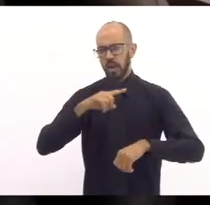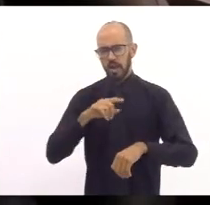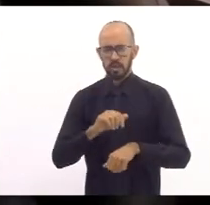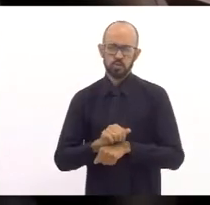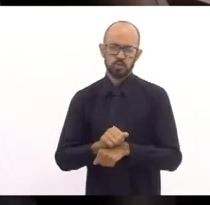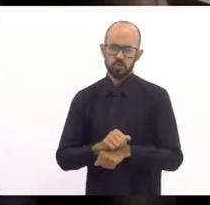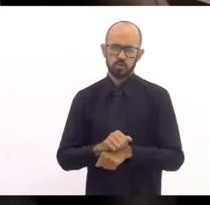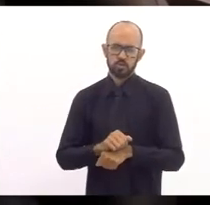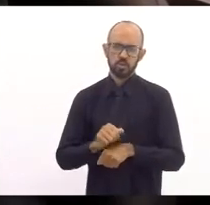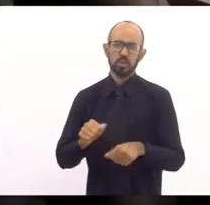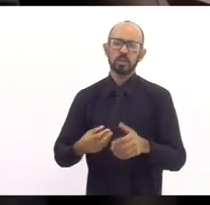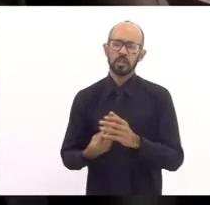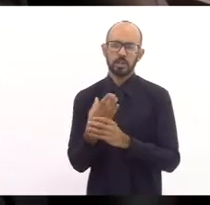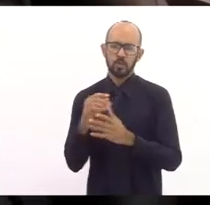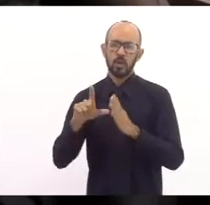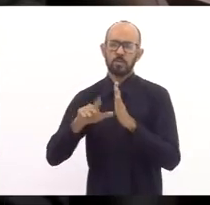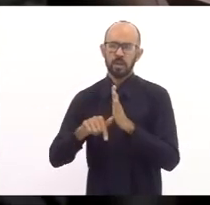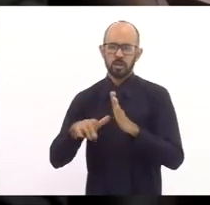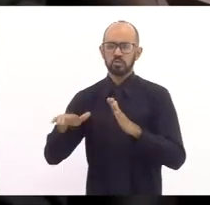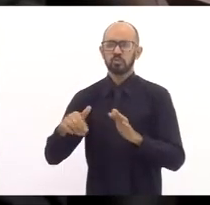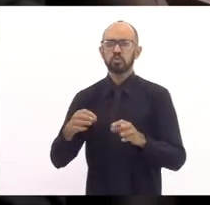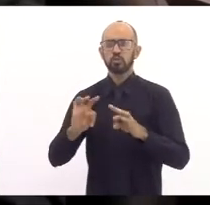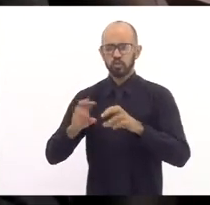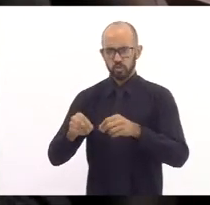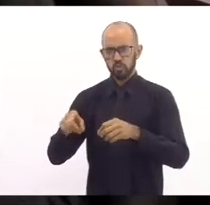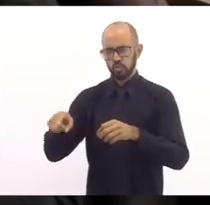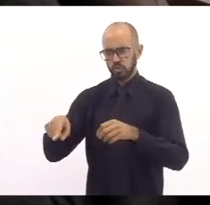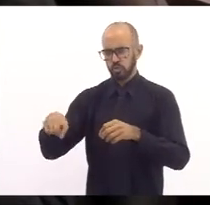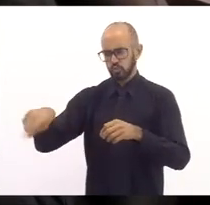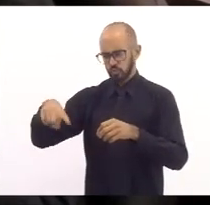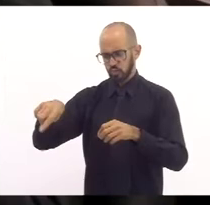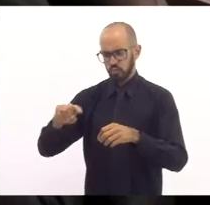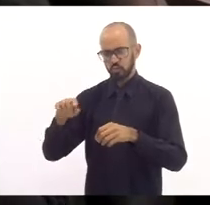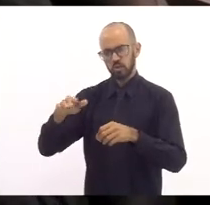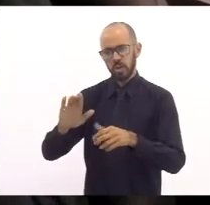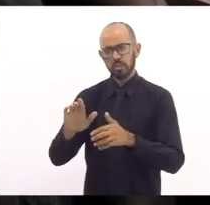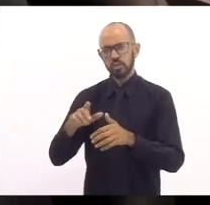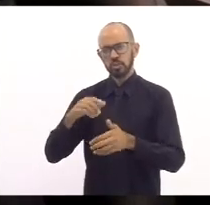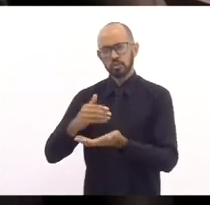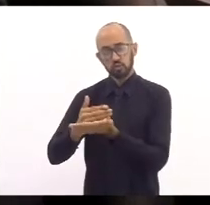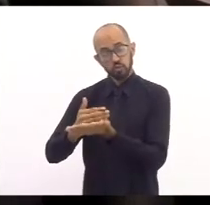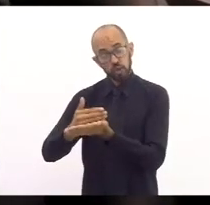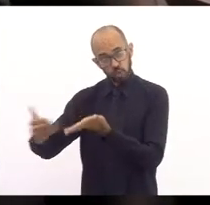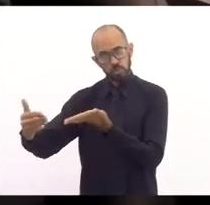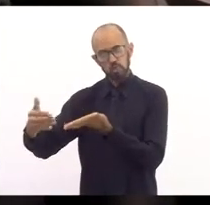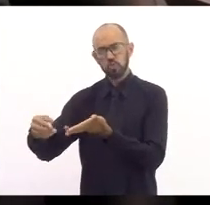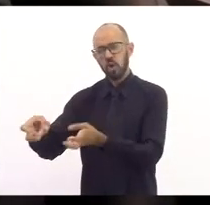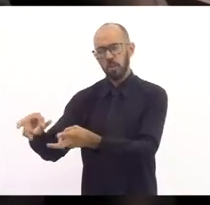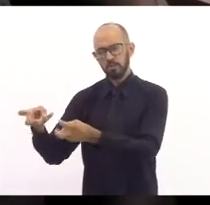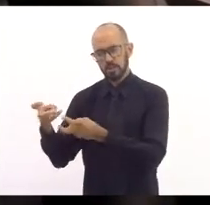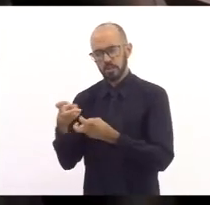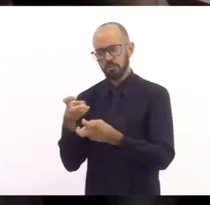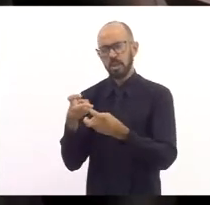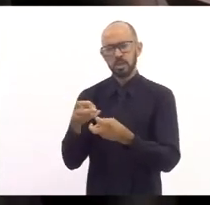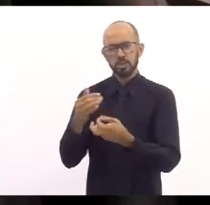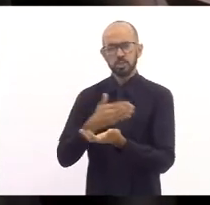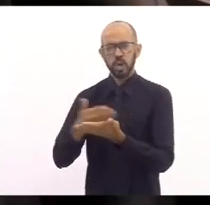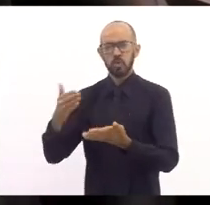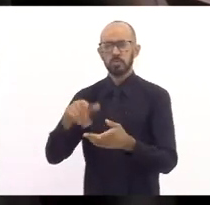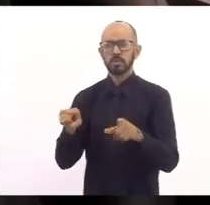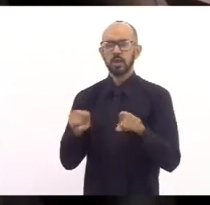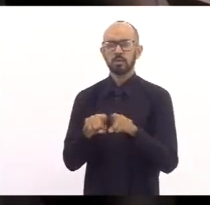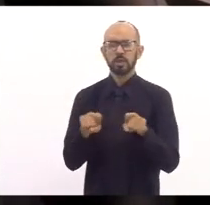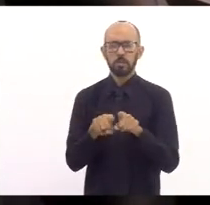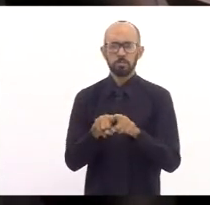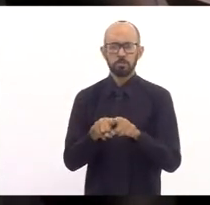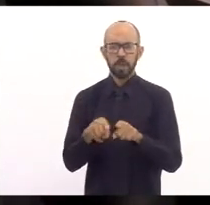atuação, gerando atraso. Então, esses pontos todos já foram, de algum modo, inicialmente detectados e já startaram, já deram início a um